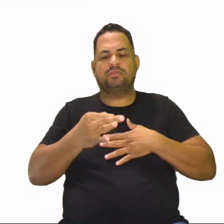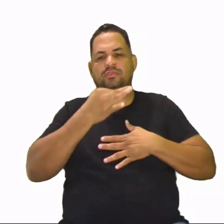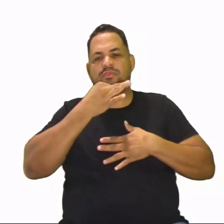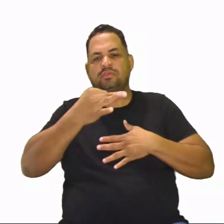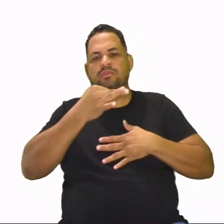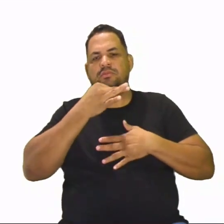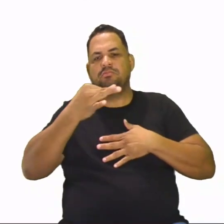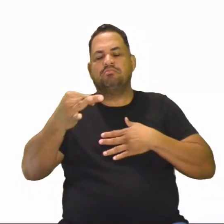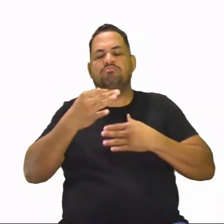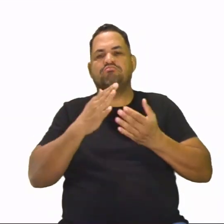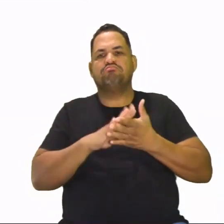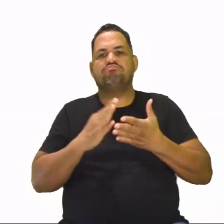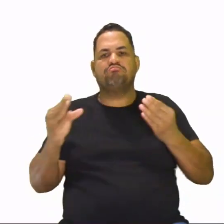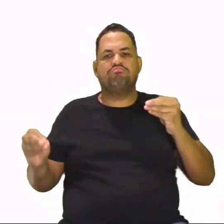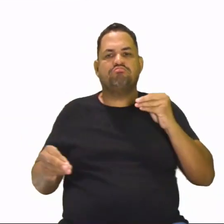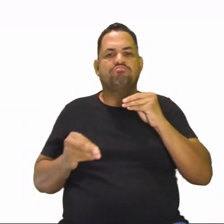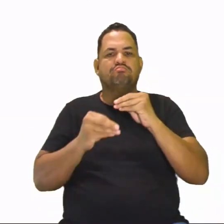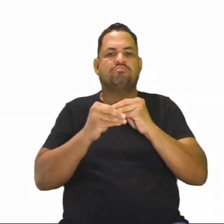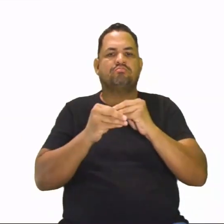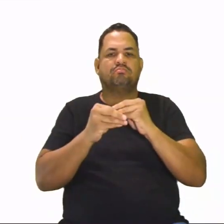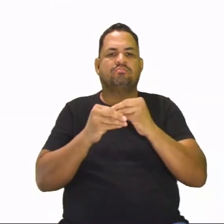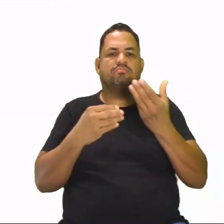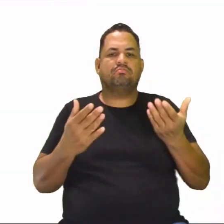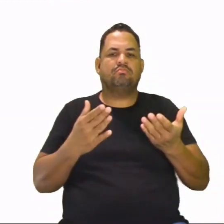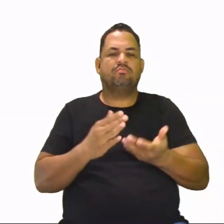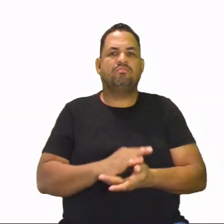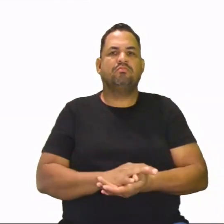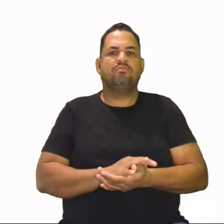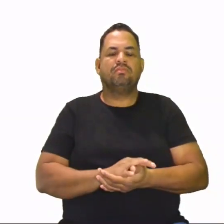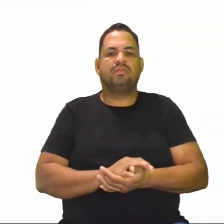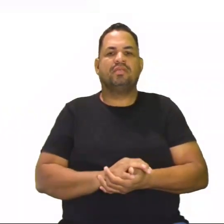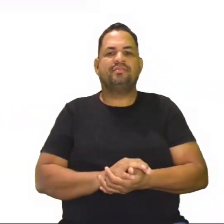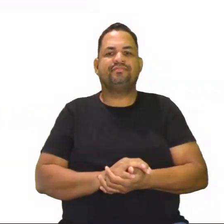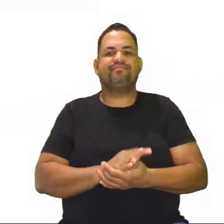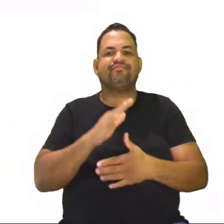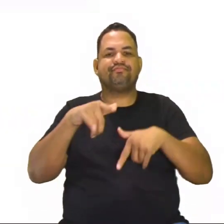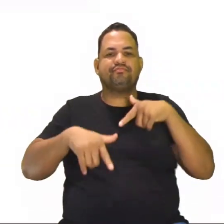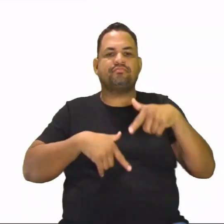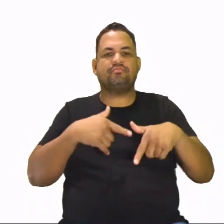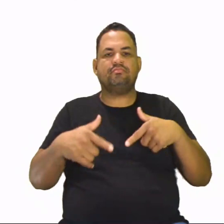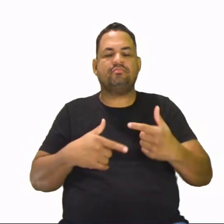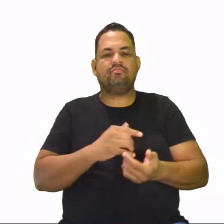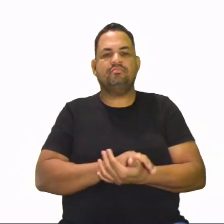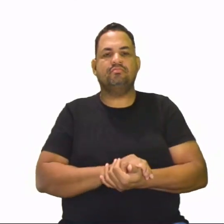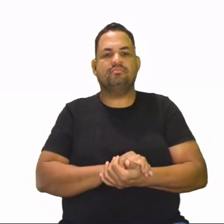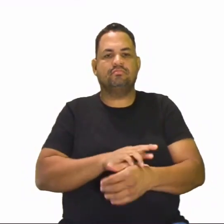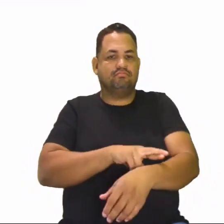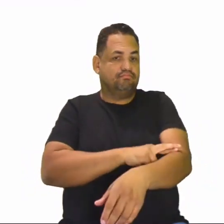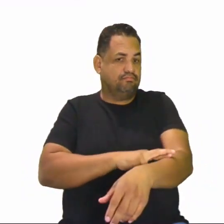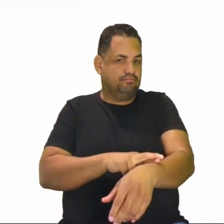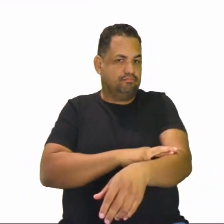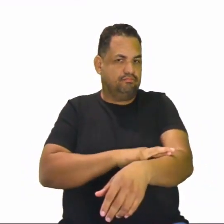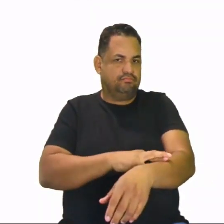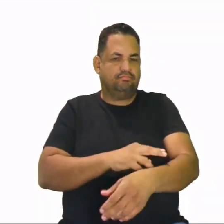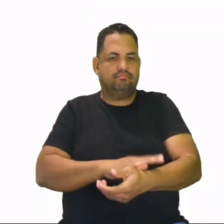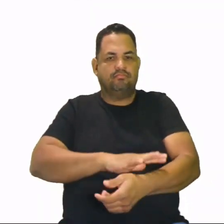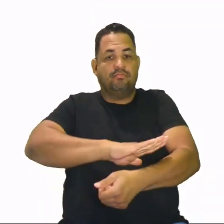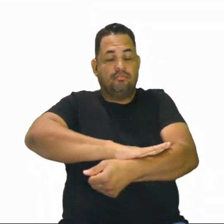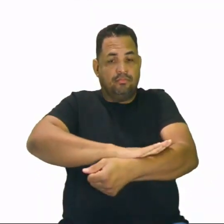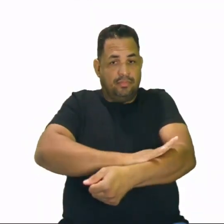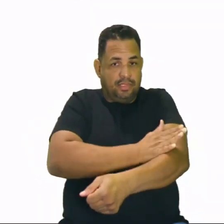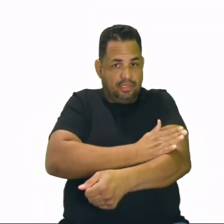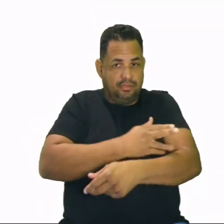elas vão se complementando aí. Então, a gente vai trabalhar hoje raça,